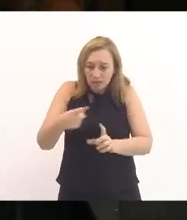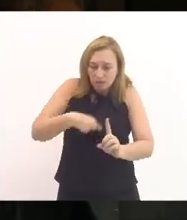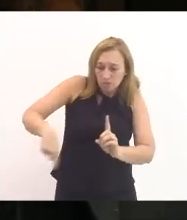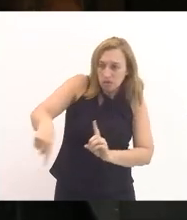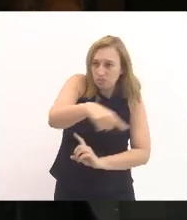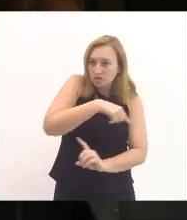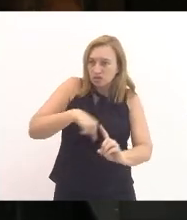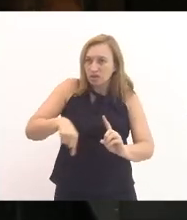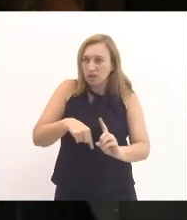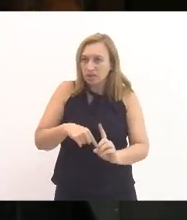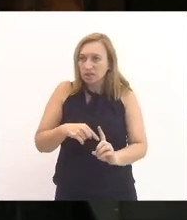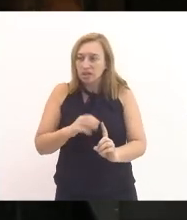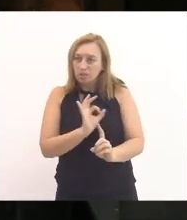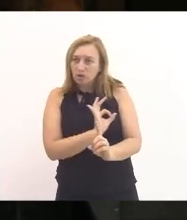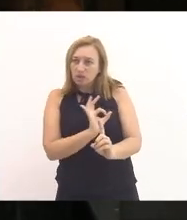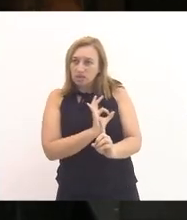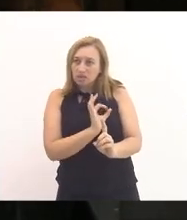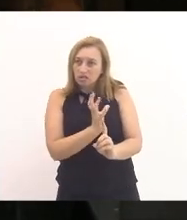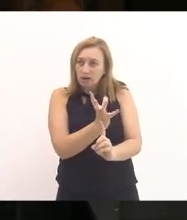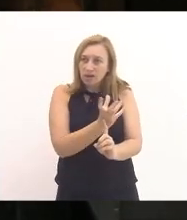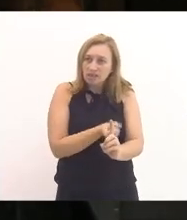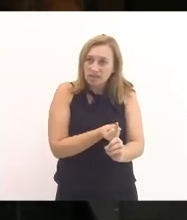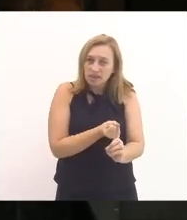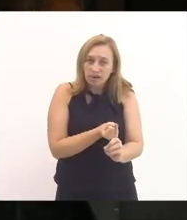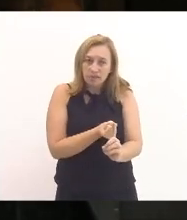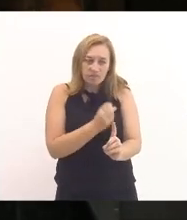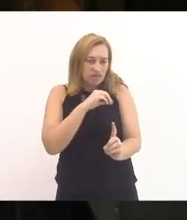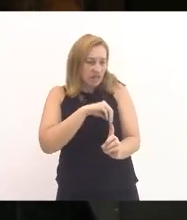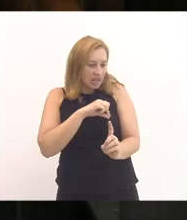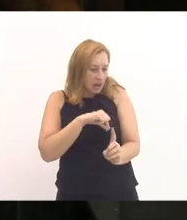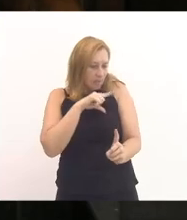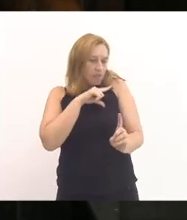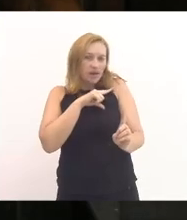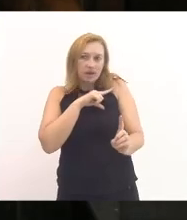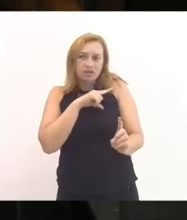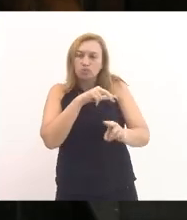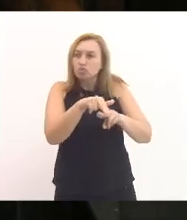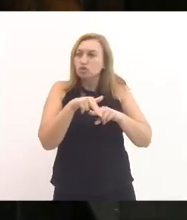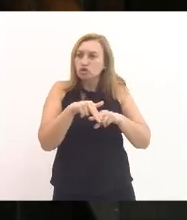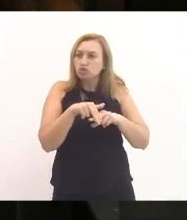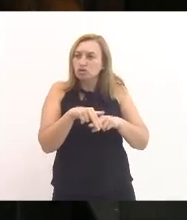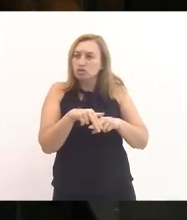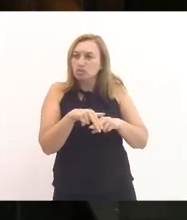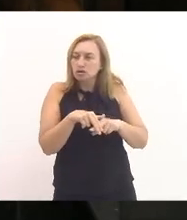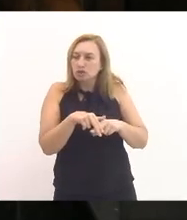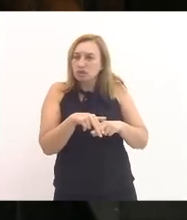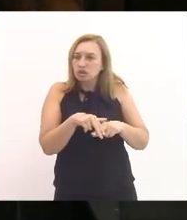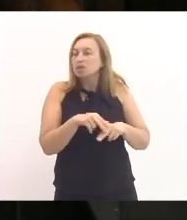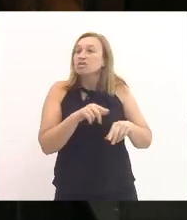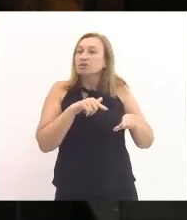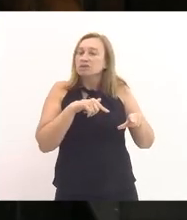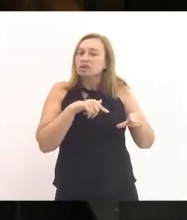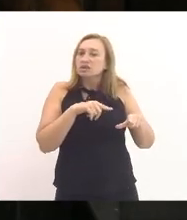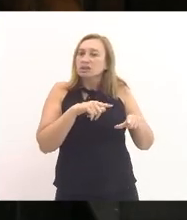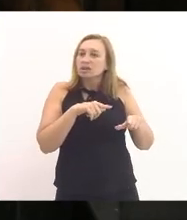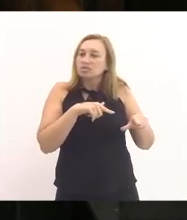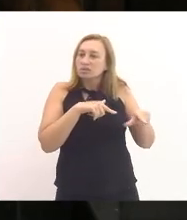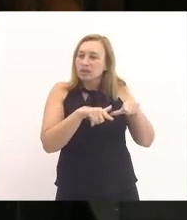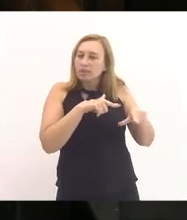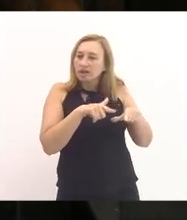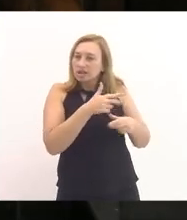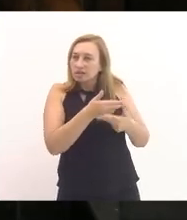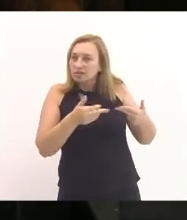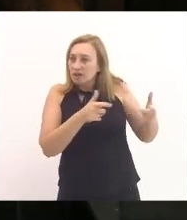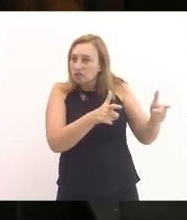e esses a gente não recebem nenhum aumento remuneratório em razão disto ou seja estão exercendo uma função a mais